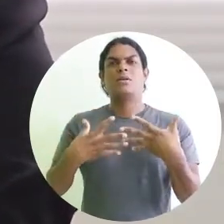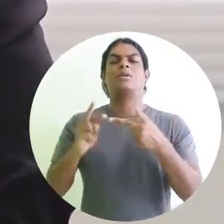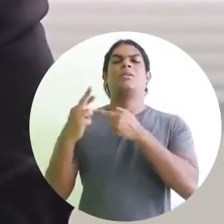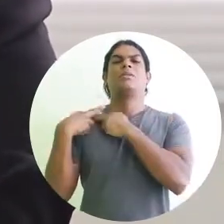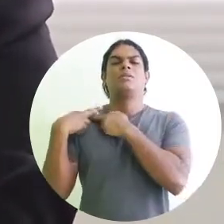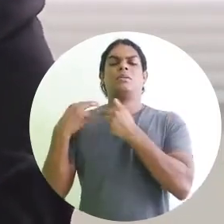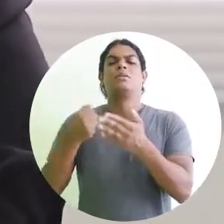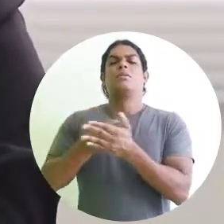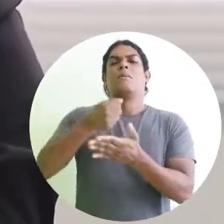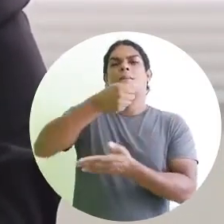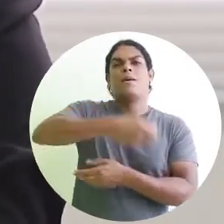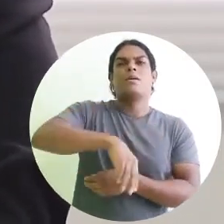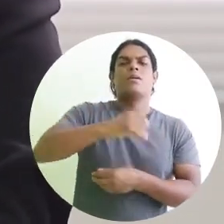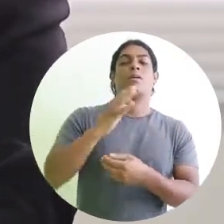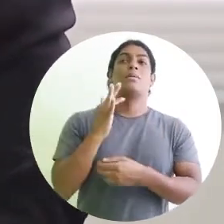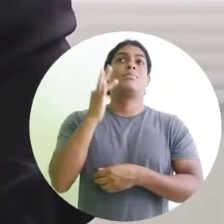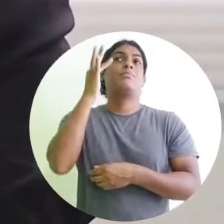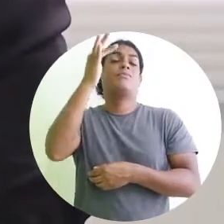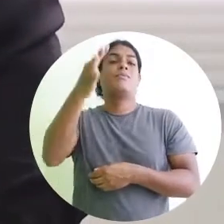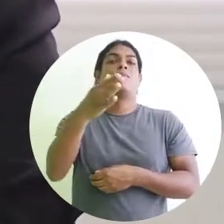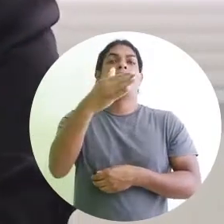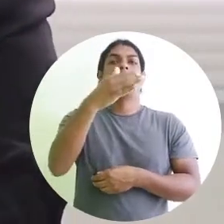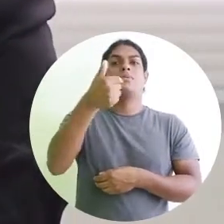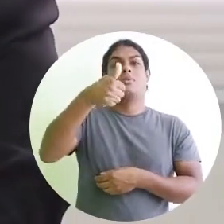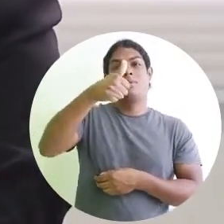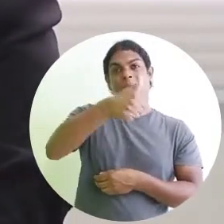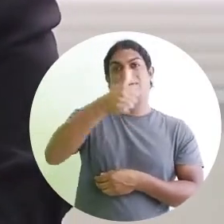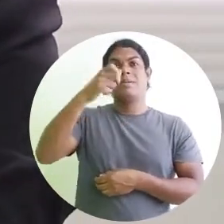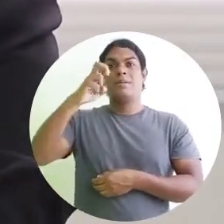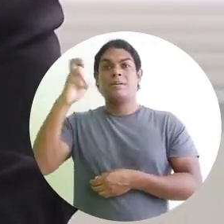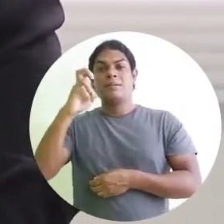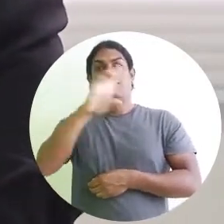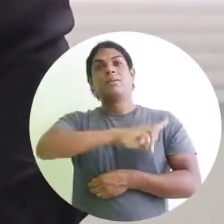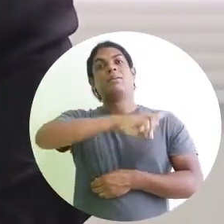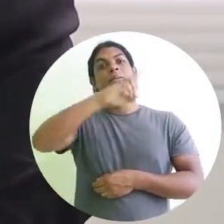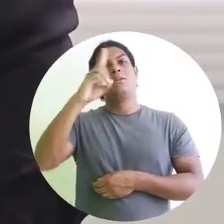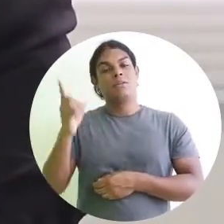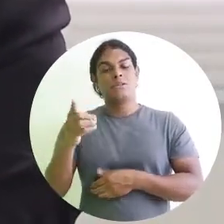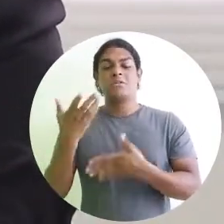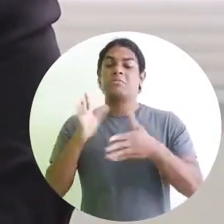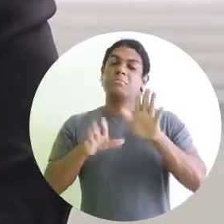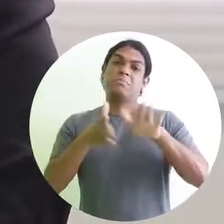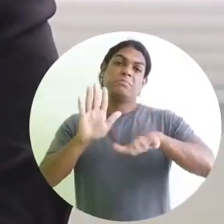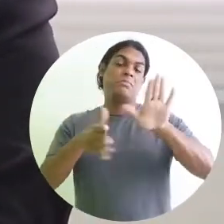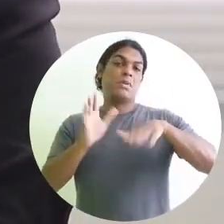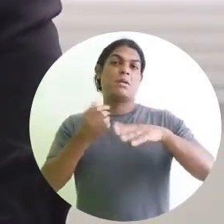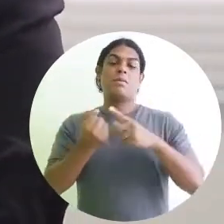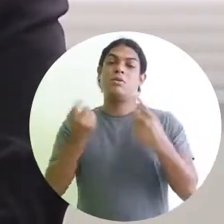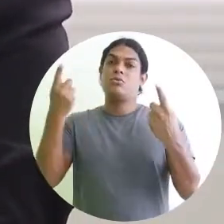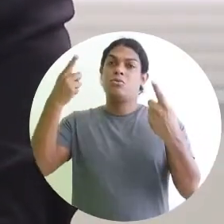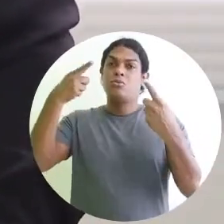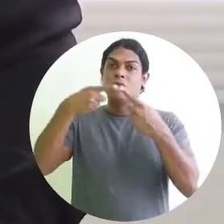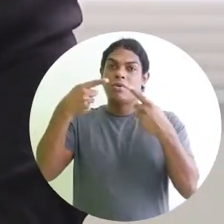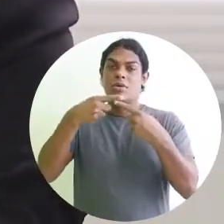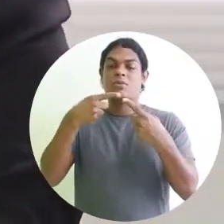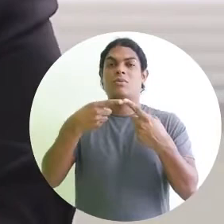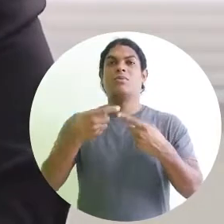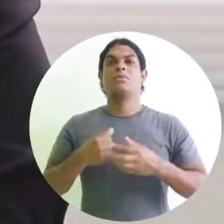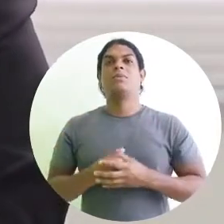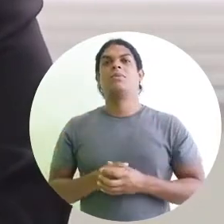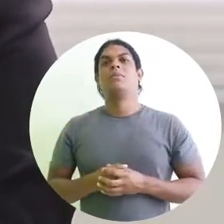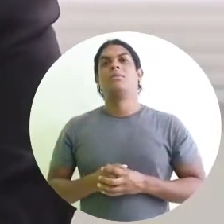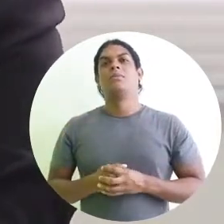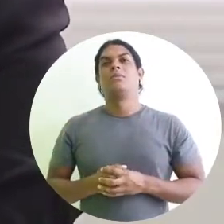de 15 dias, 30 dias, dependendo do tipo de negociação que ele tiver com o banco. E aí ele retira a documentação mesmo sem